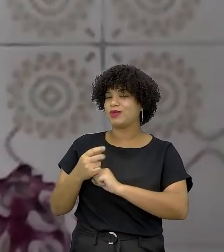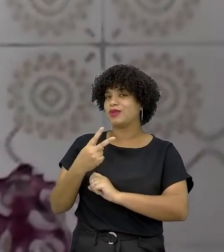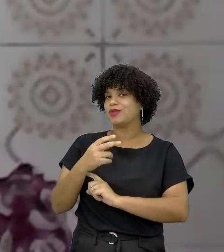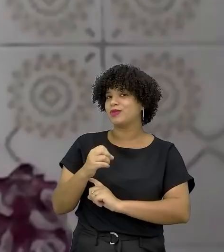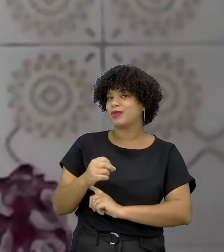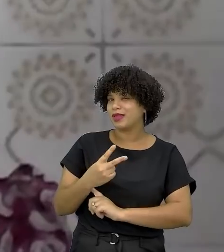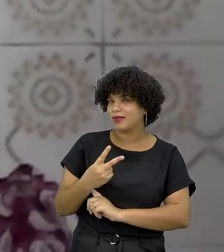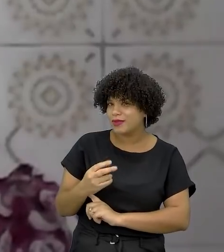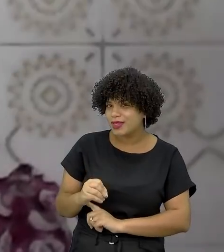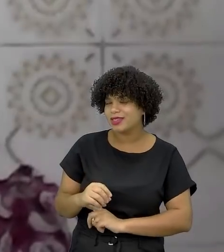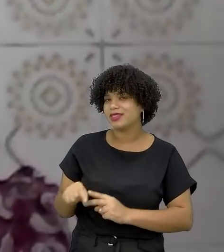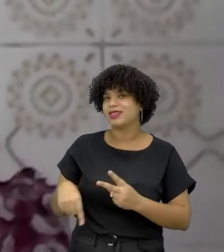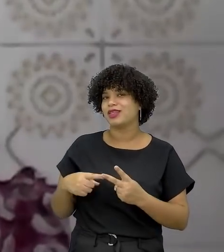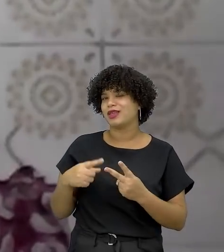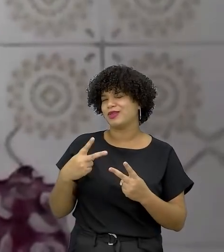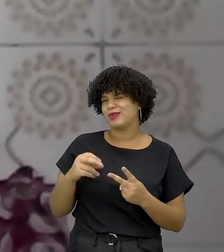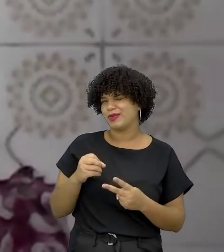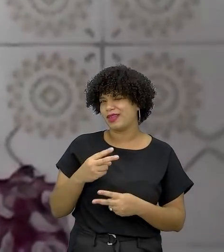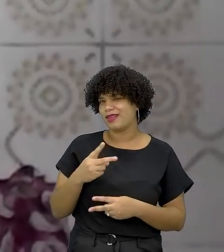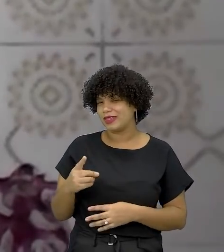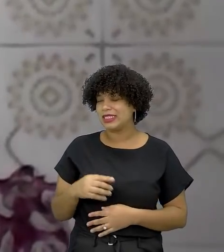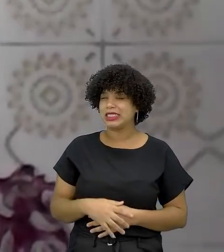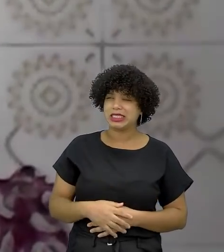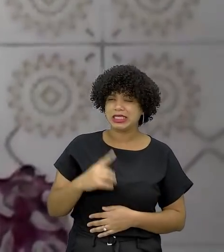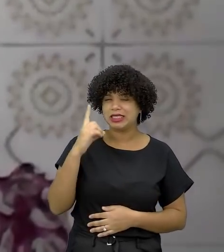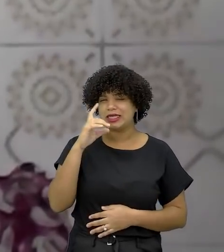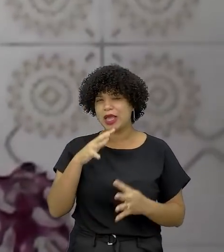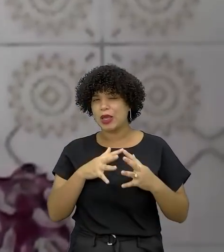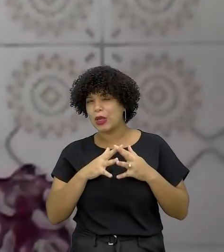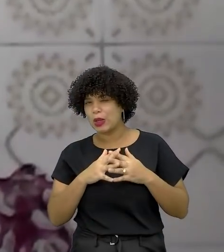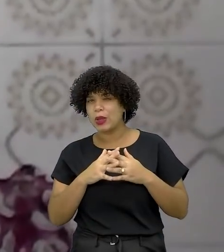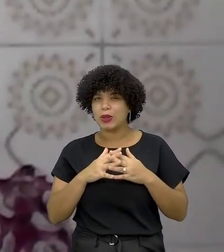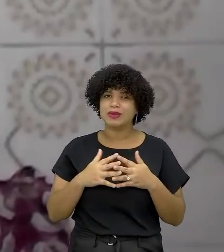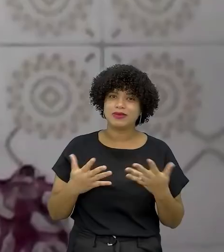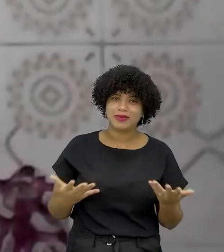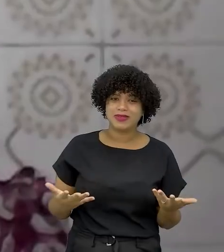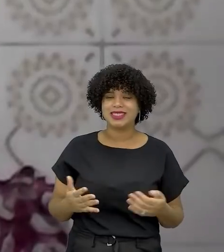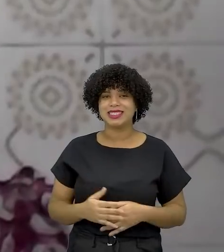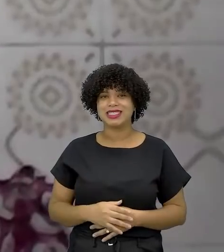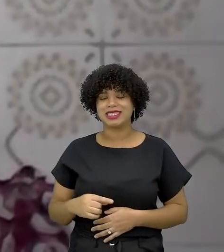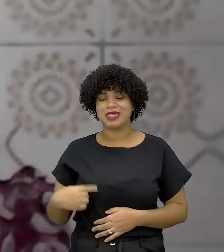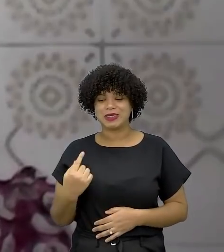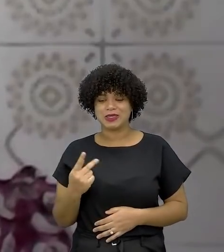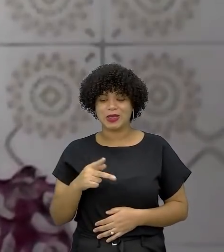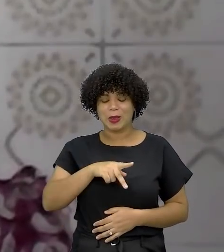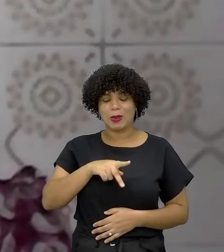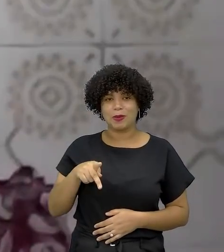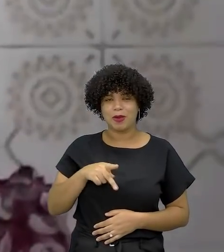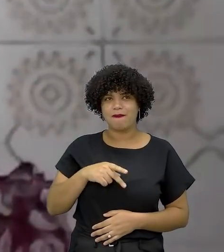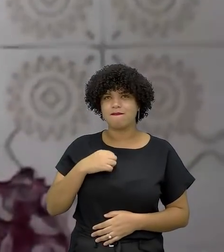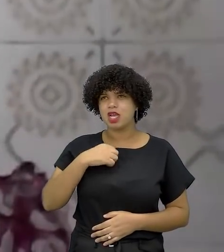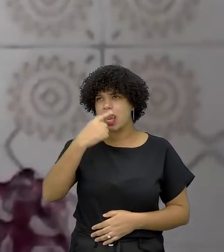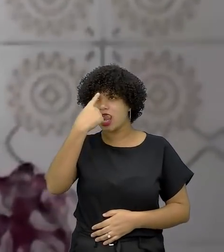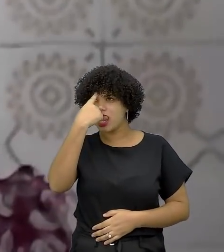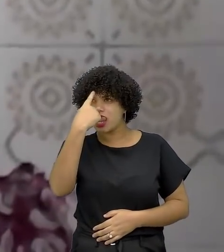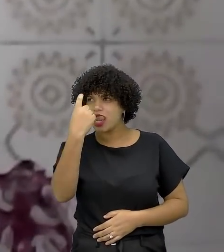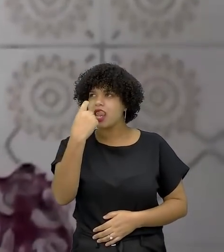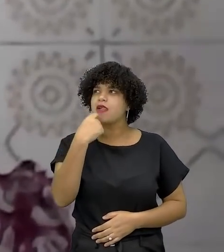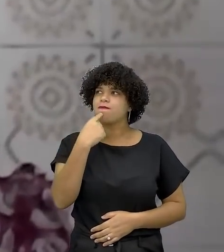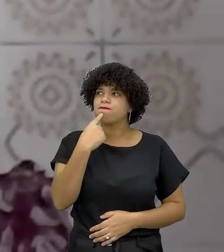2021 bem conturbado, né? Nós professores, né, nós nos reinventamos